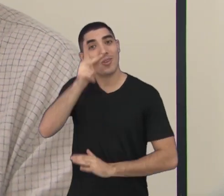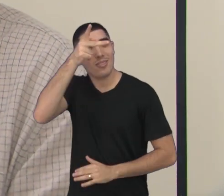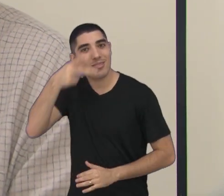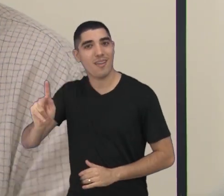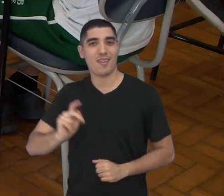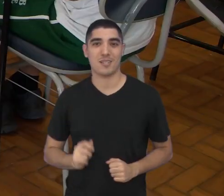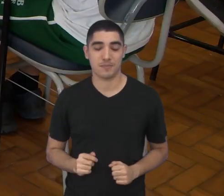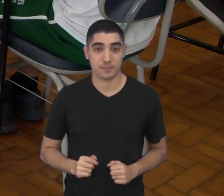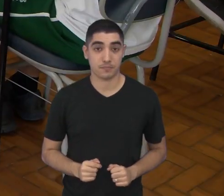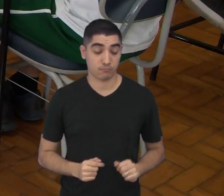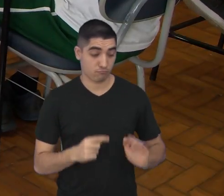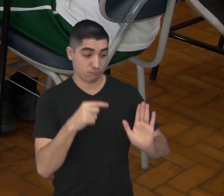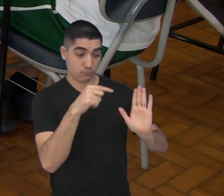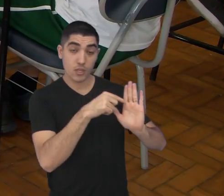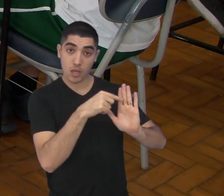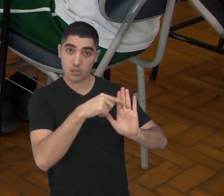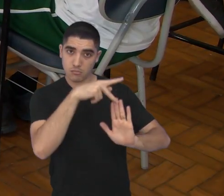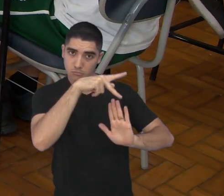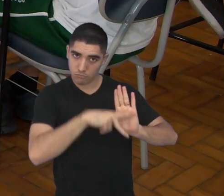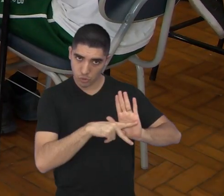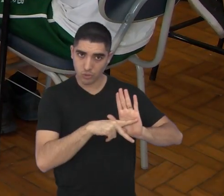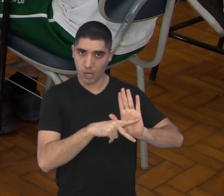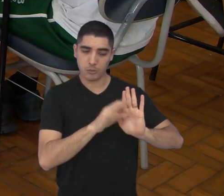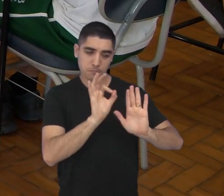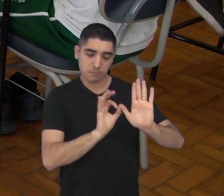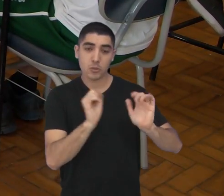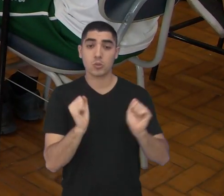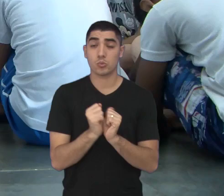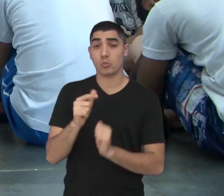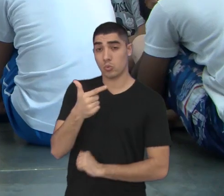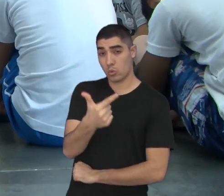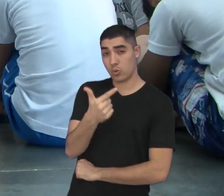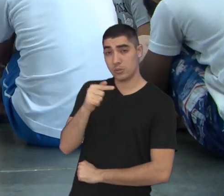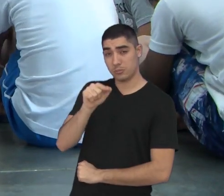somente a ele, né? O texto foi elaborado em apoio às